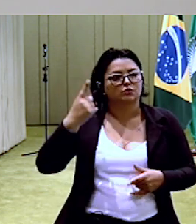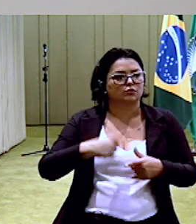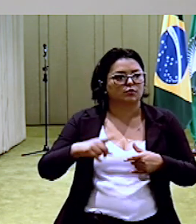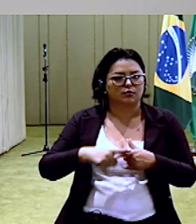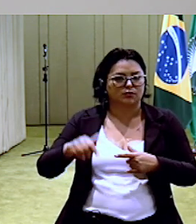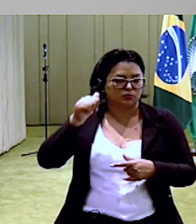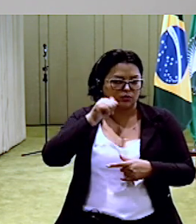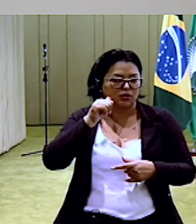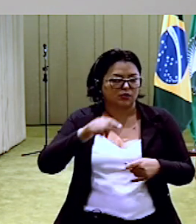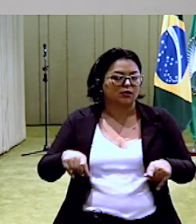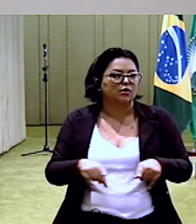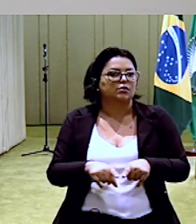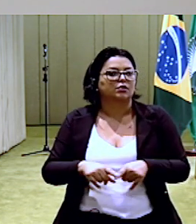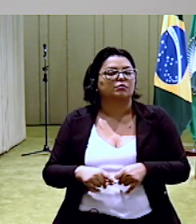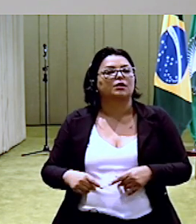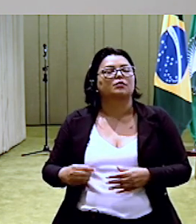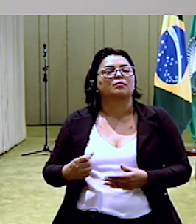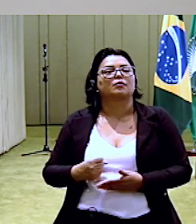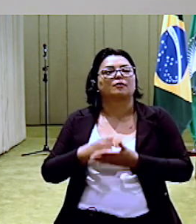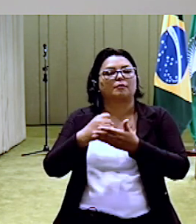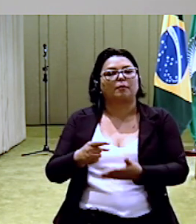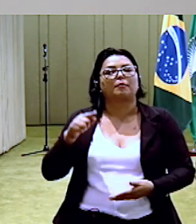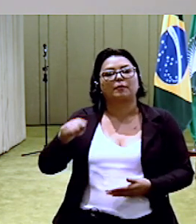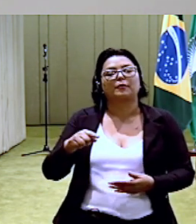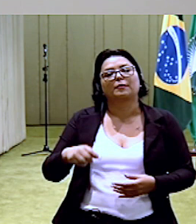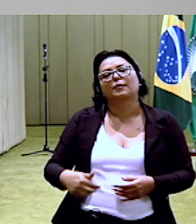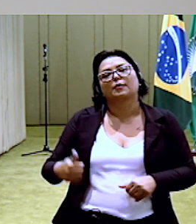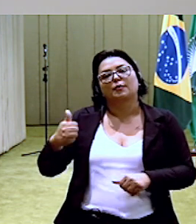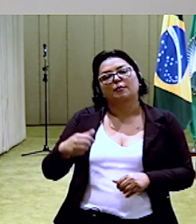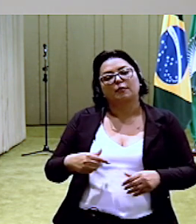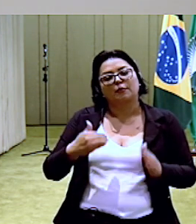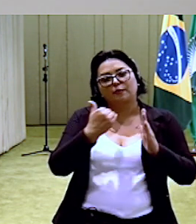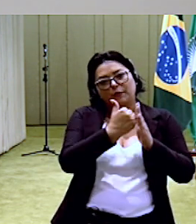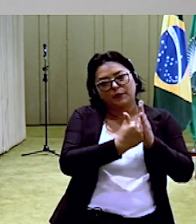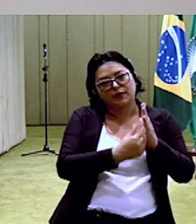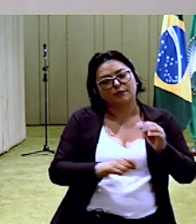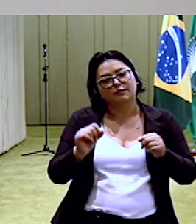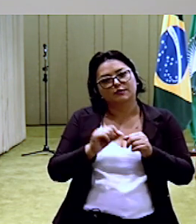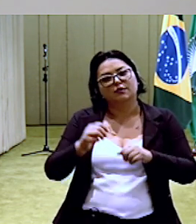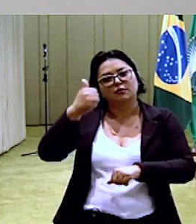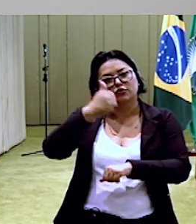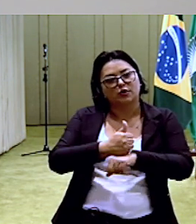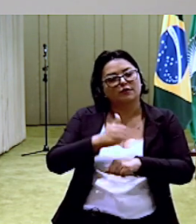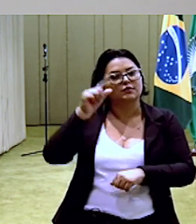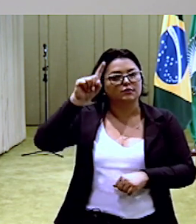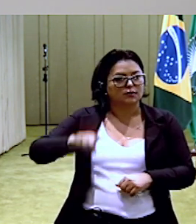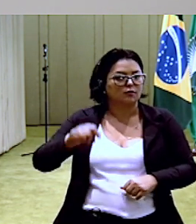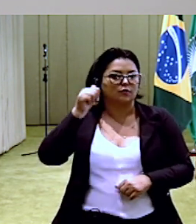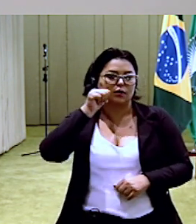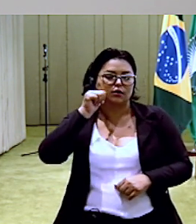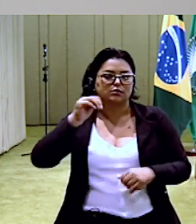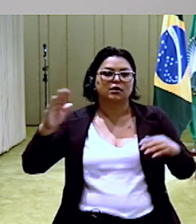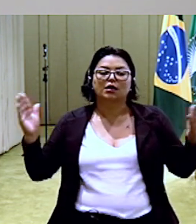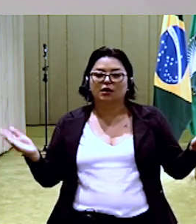femininos e a gente dá também pontos extras para programas liderados por mulheres. Esse ano, na próxima chamada, a gente vai aplicar a